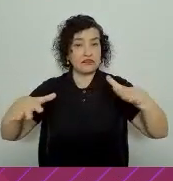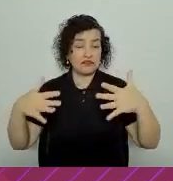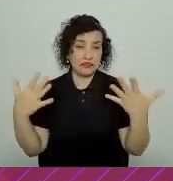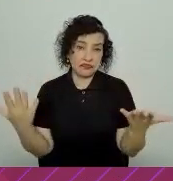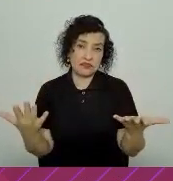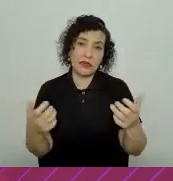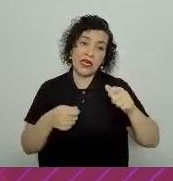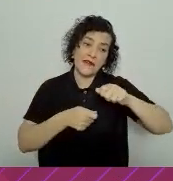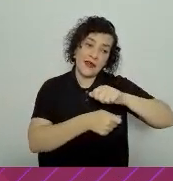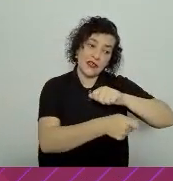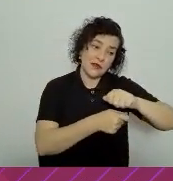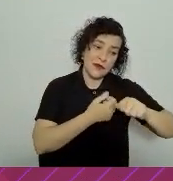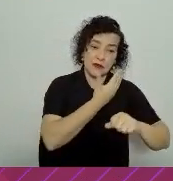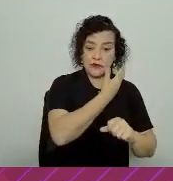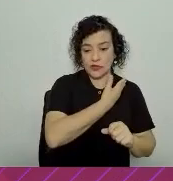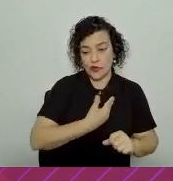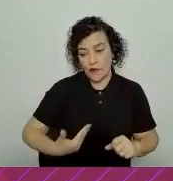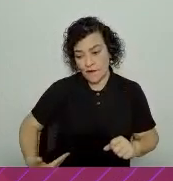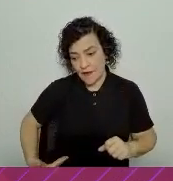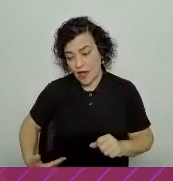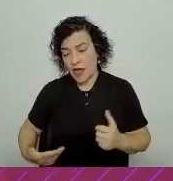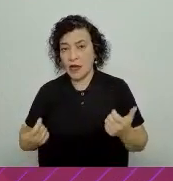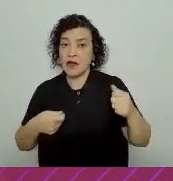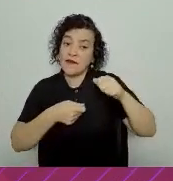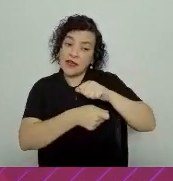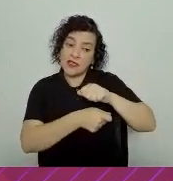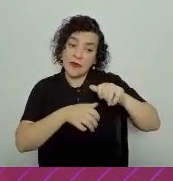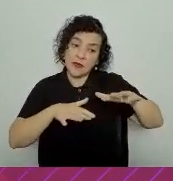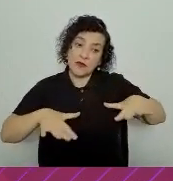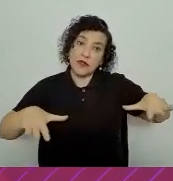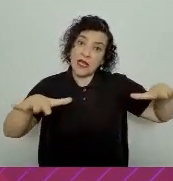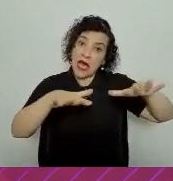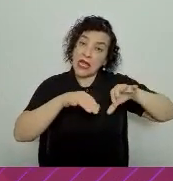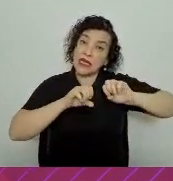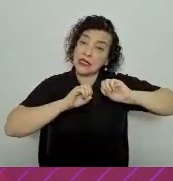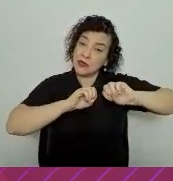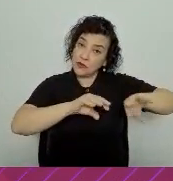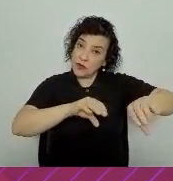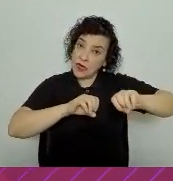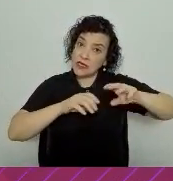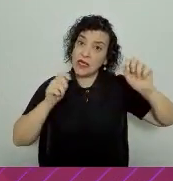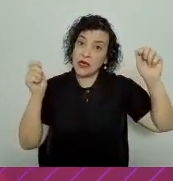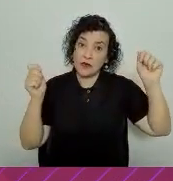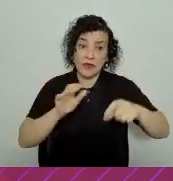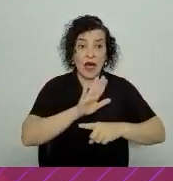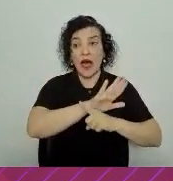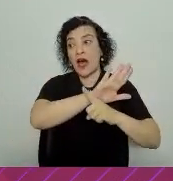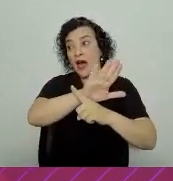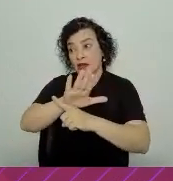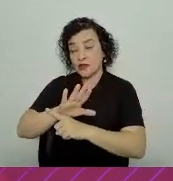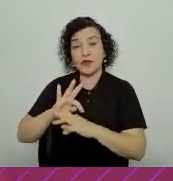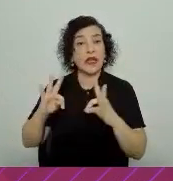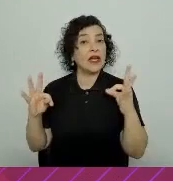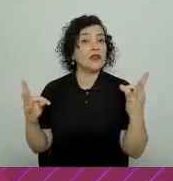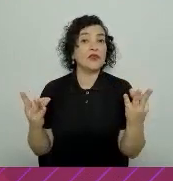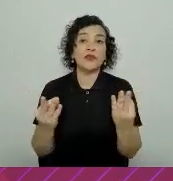de governo investimento de para educação você traz mais Equidade de certa forma